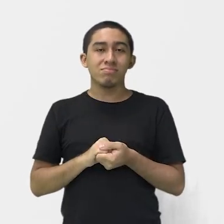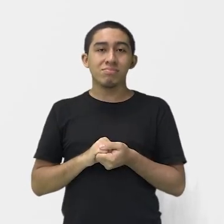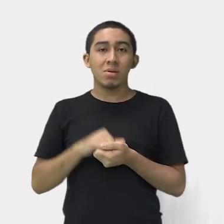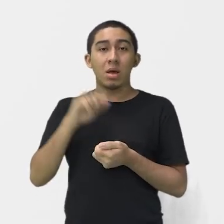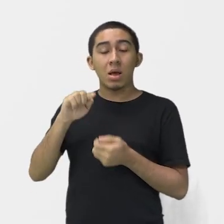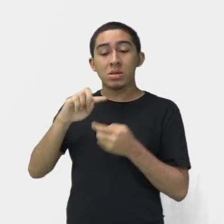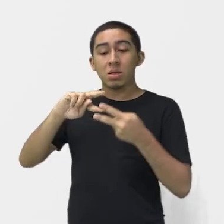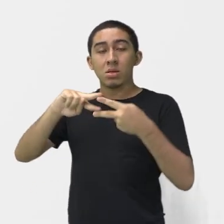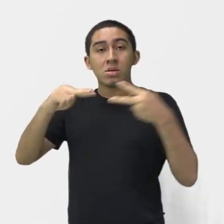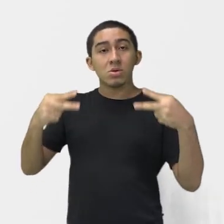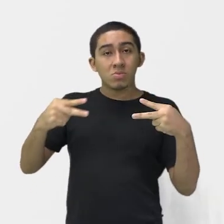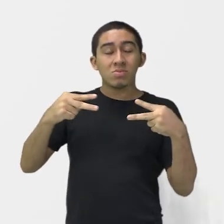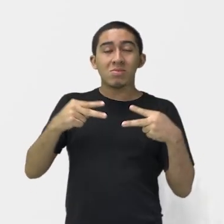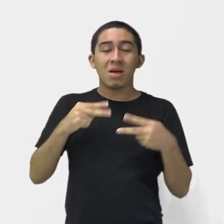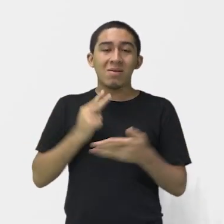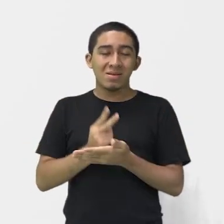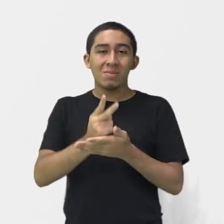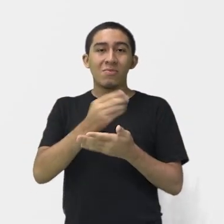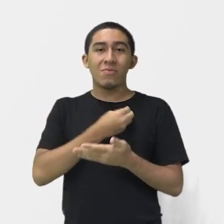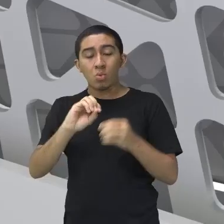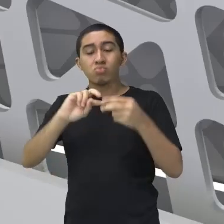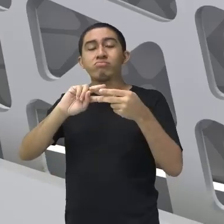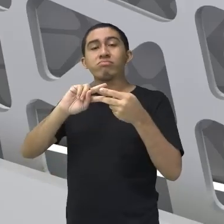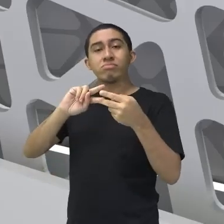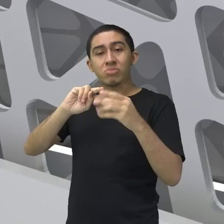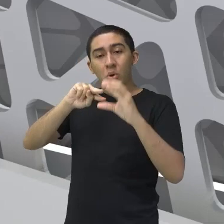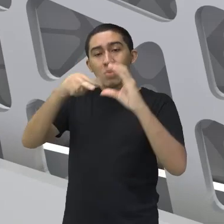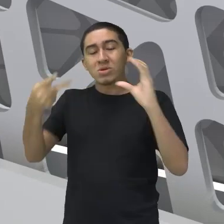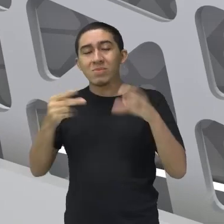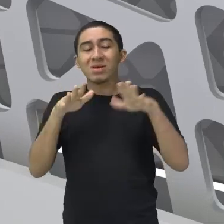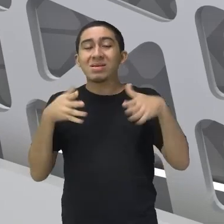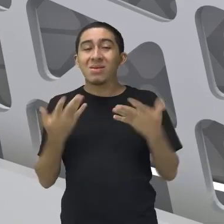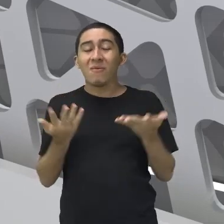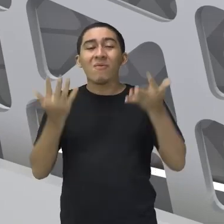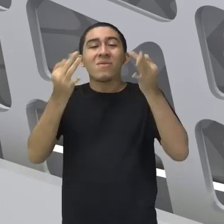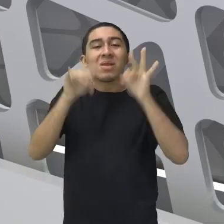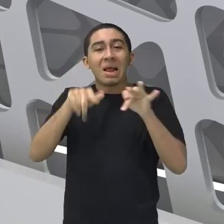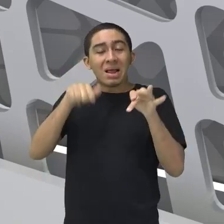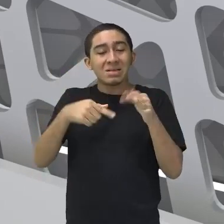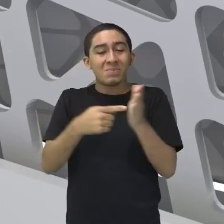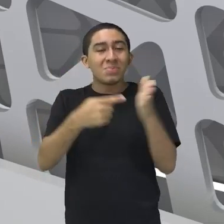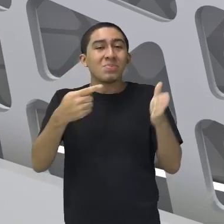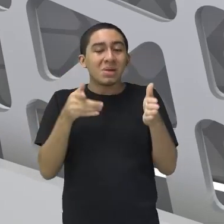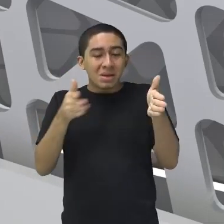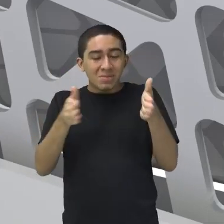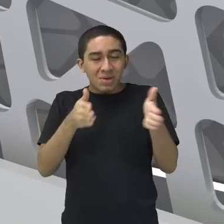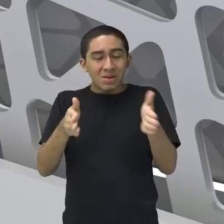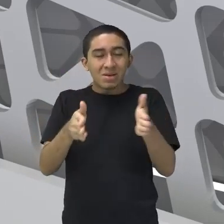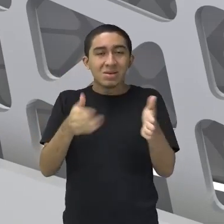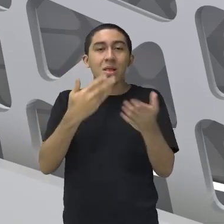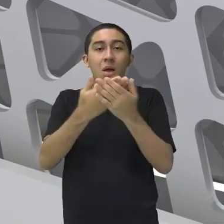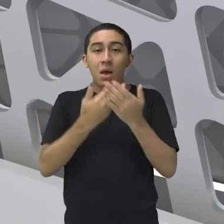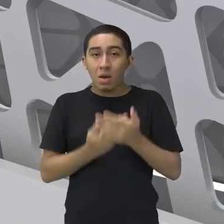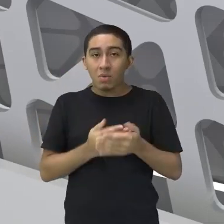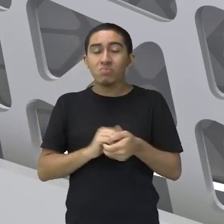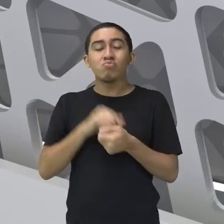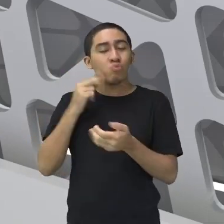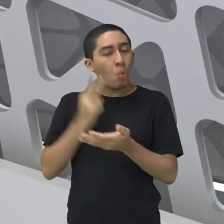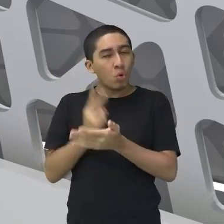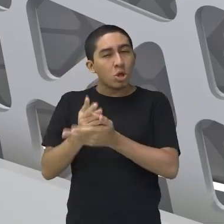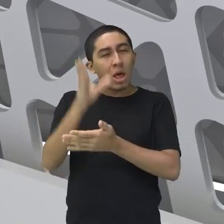é para toda a vida. Muito bem, chegamos ao final dessa primeira parte da nossa aula.